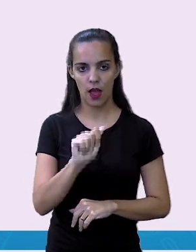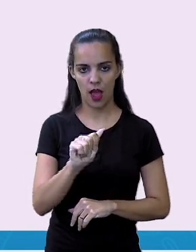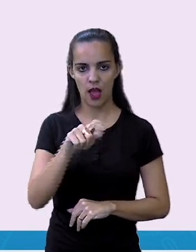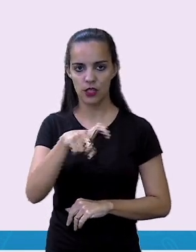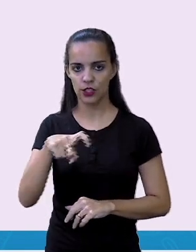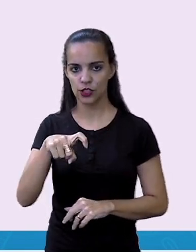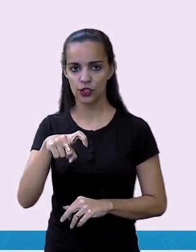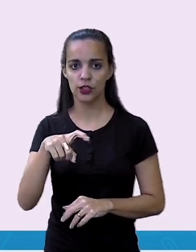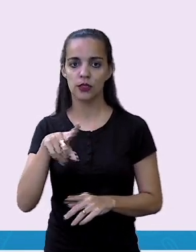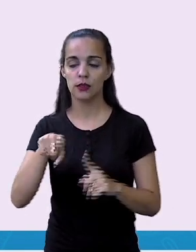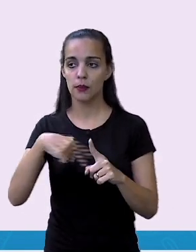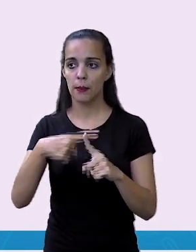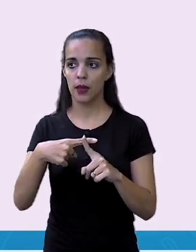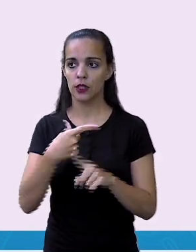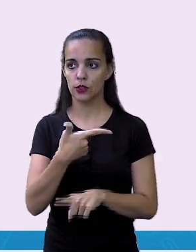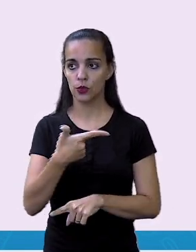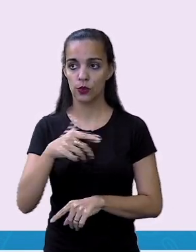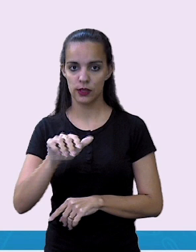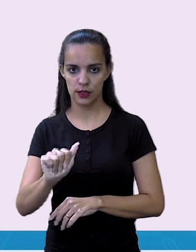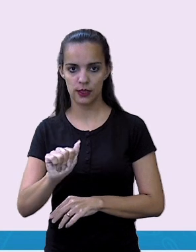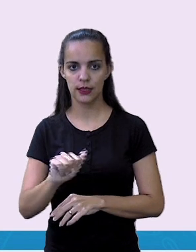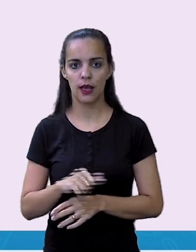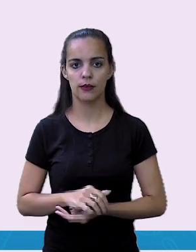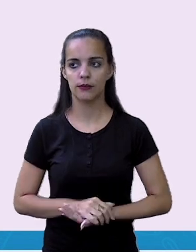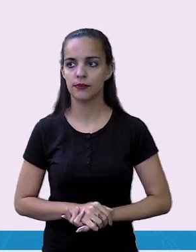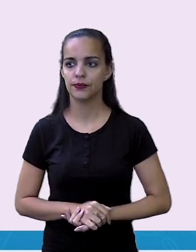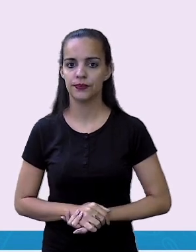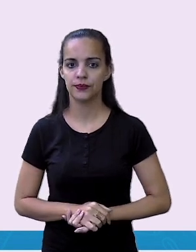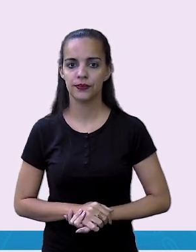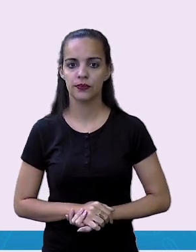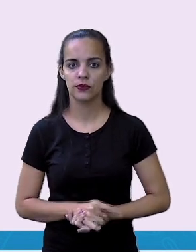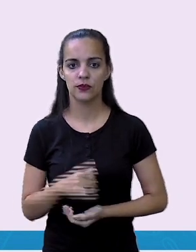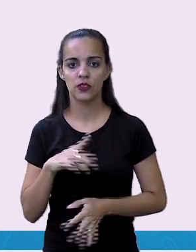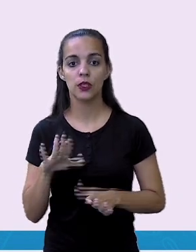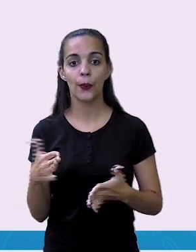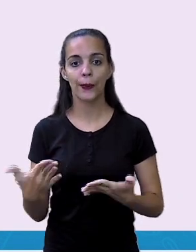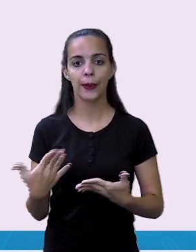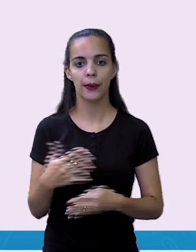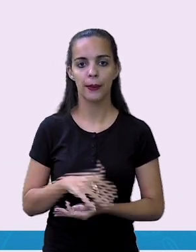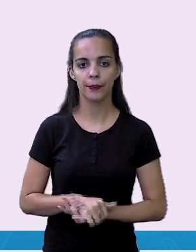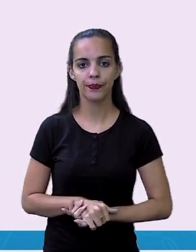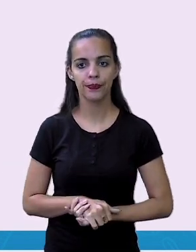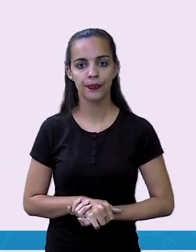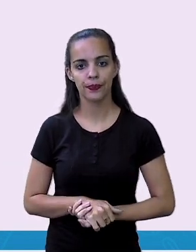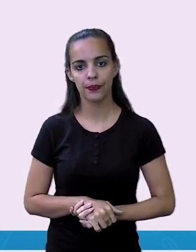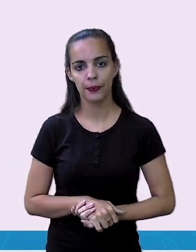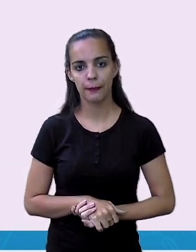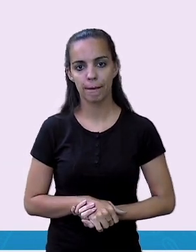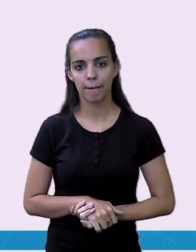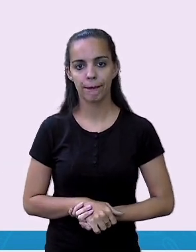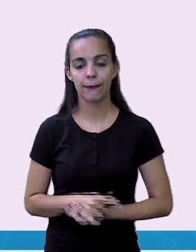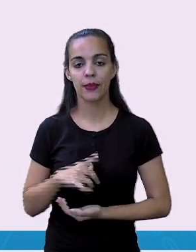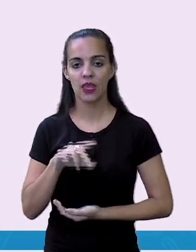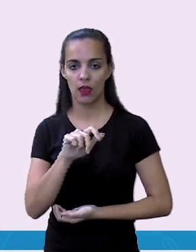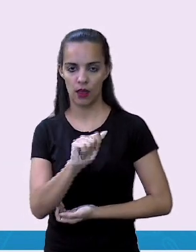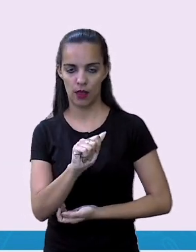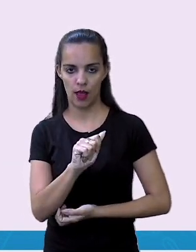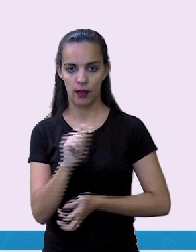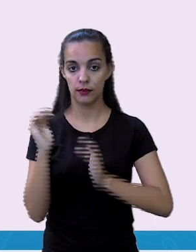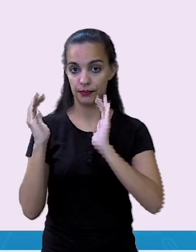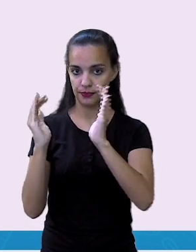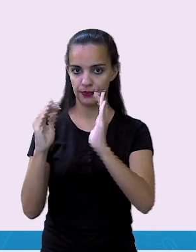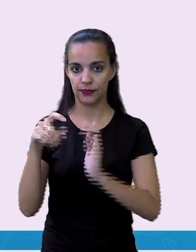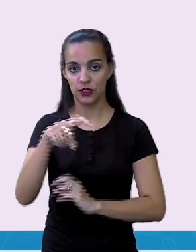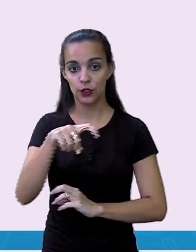e 2A, o fator comum é o A. Eu vou colocar o A em evidência. O que vai sobrar?